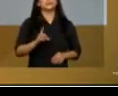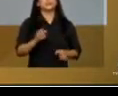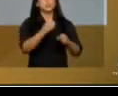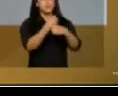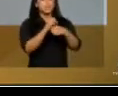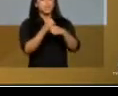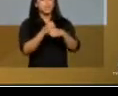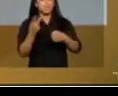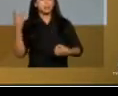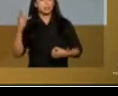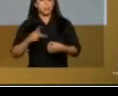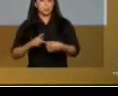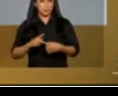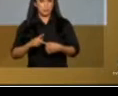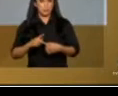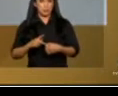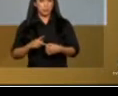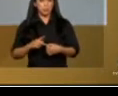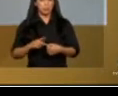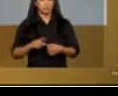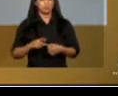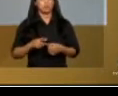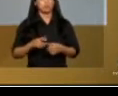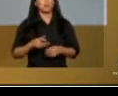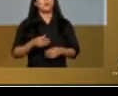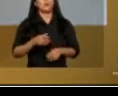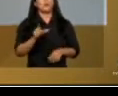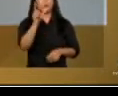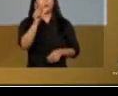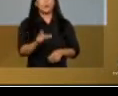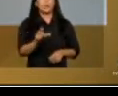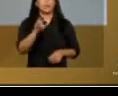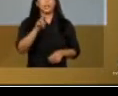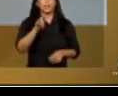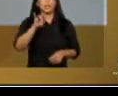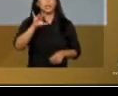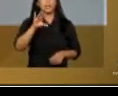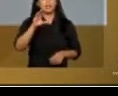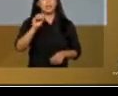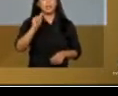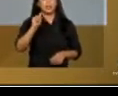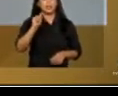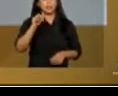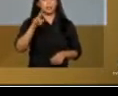Petrobras, AEPET, Ricardo Maranhão, recentemente